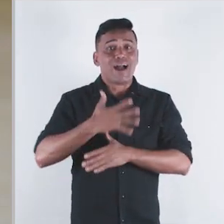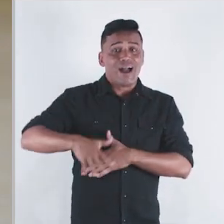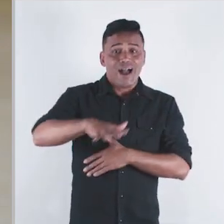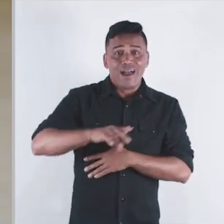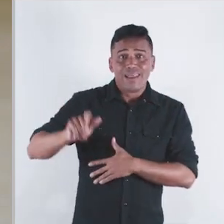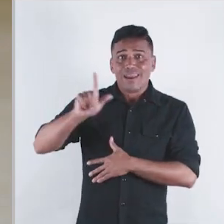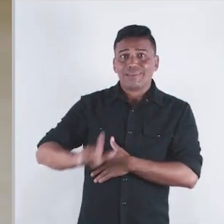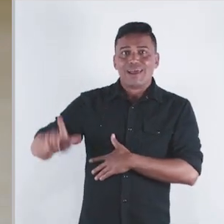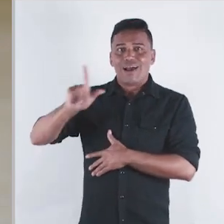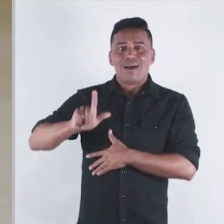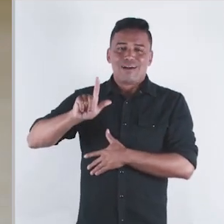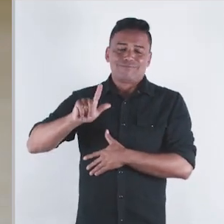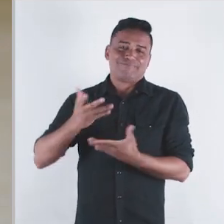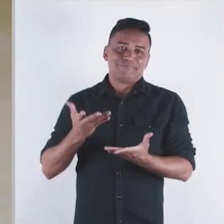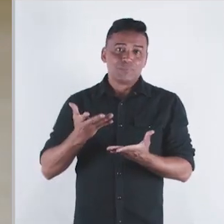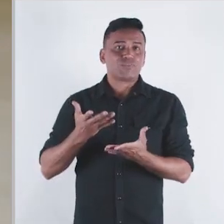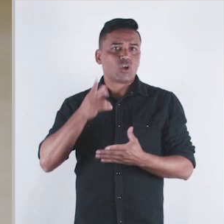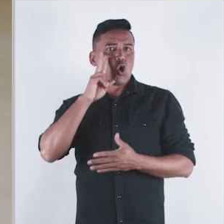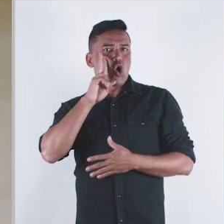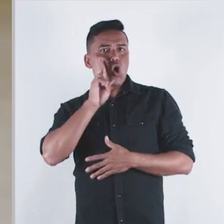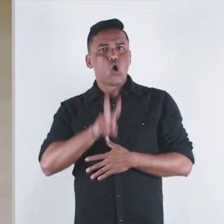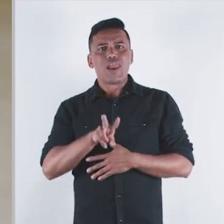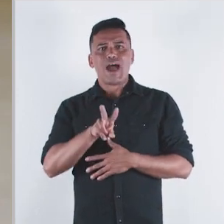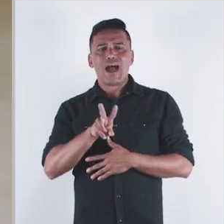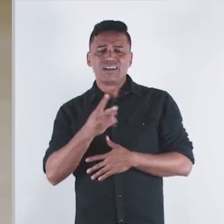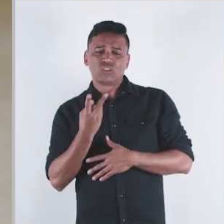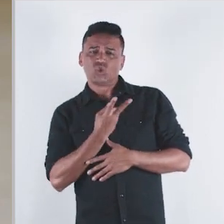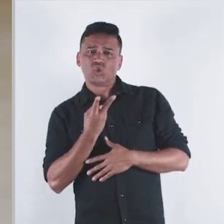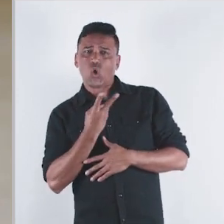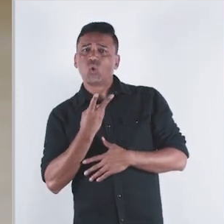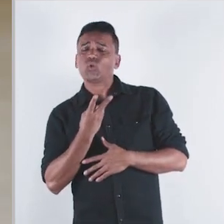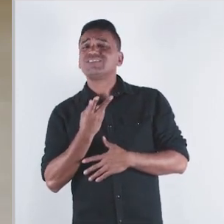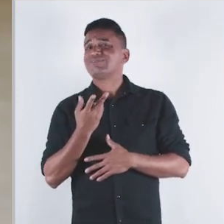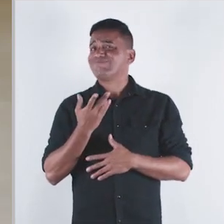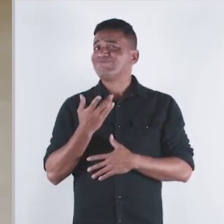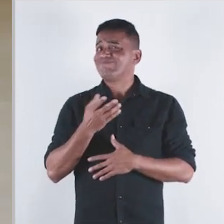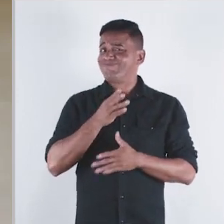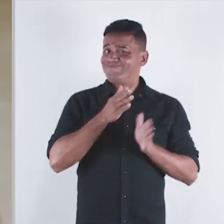exemplo. Eu acho que olhar para esses dois